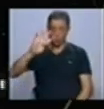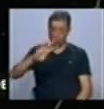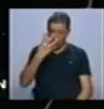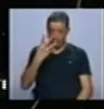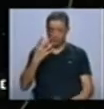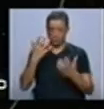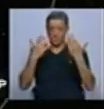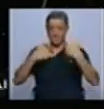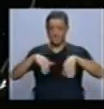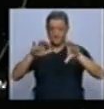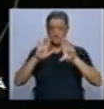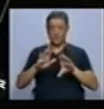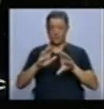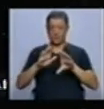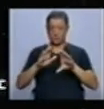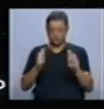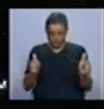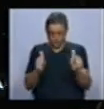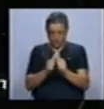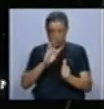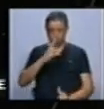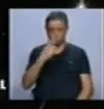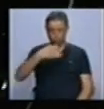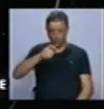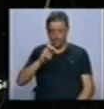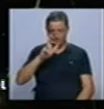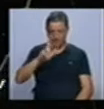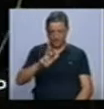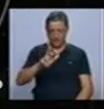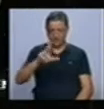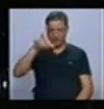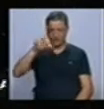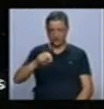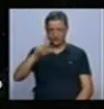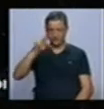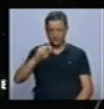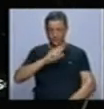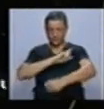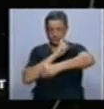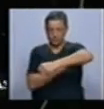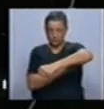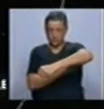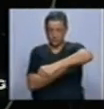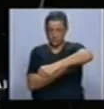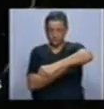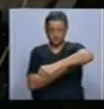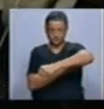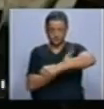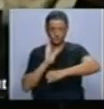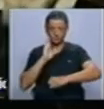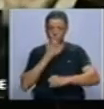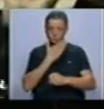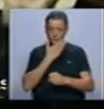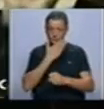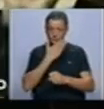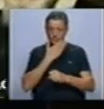Mas, quanto mais próximo de Júpiter, mais fortes são também as suas forças de maré, as tensões na sua